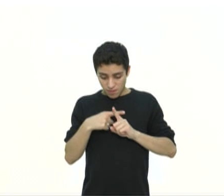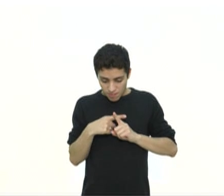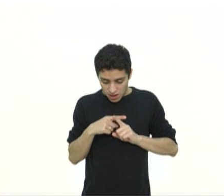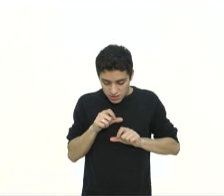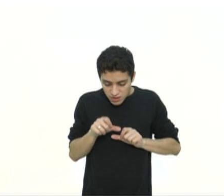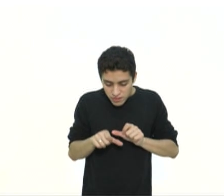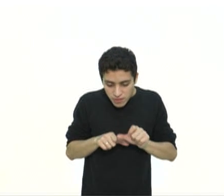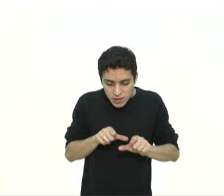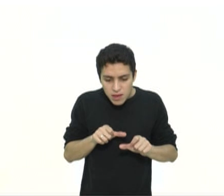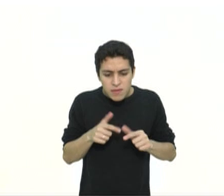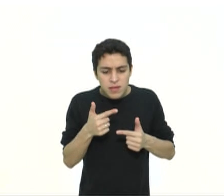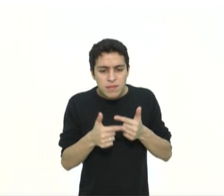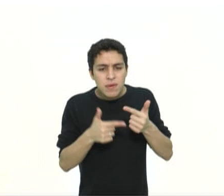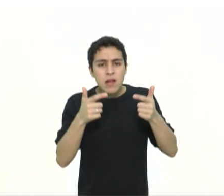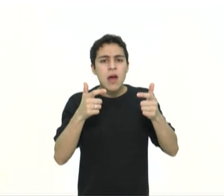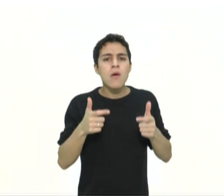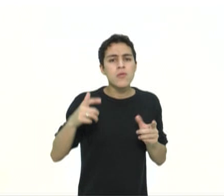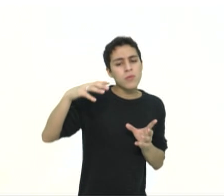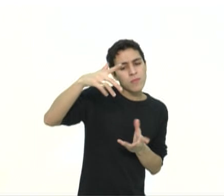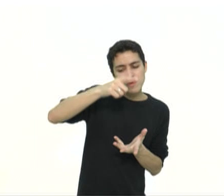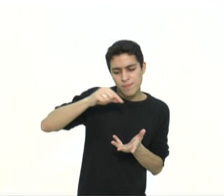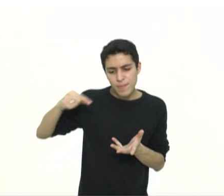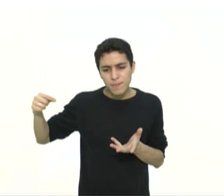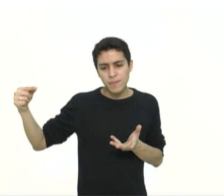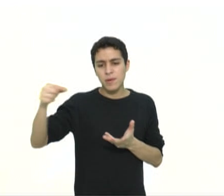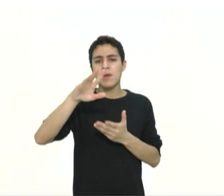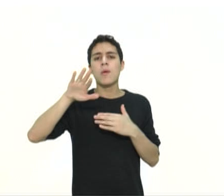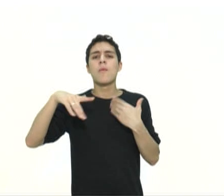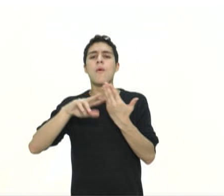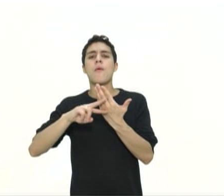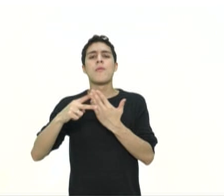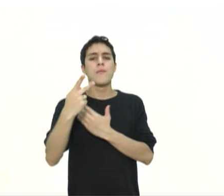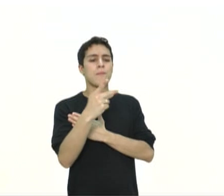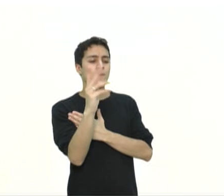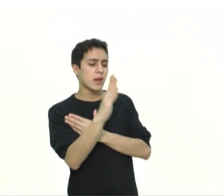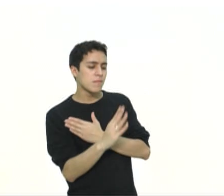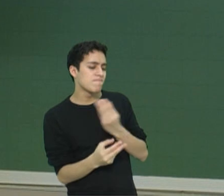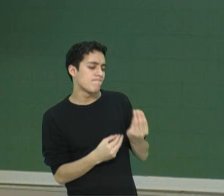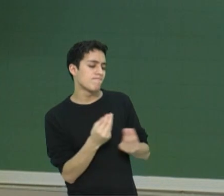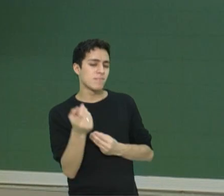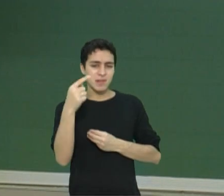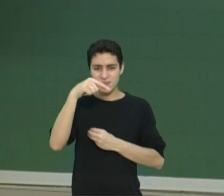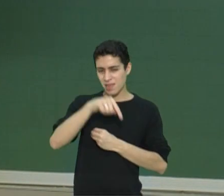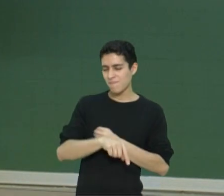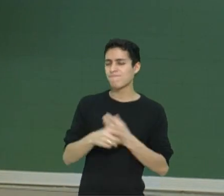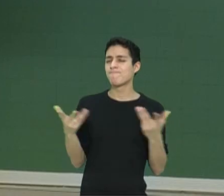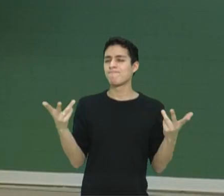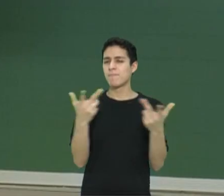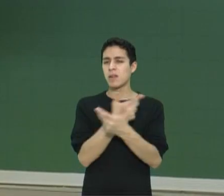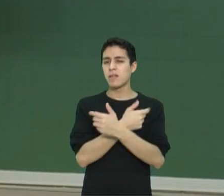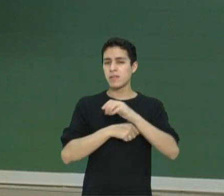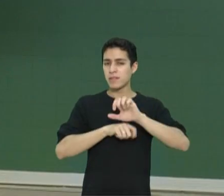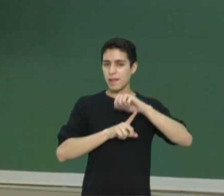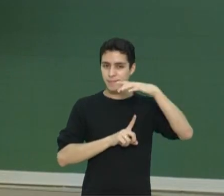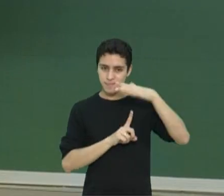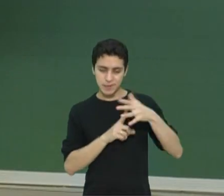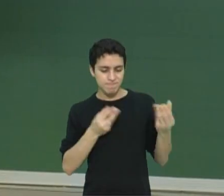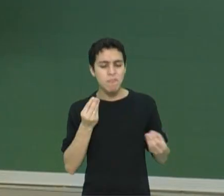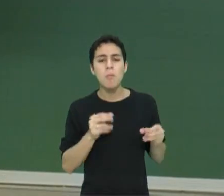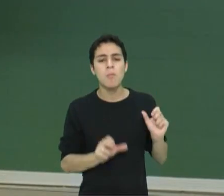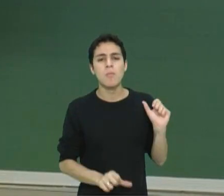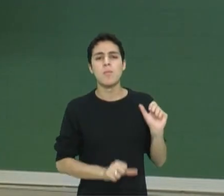em diferentes e do mundo e as consequências para o nosso país o Brasil e o nosso glorioso estado do